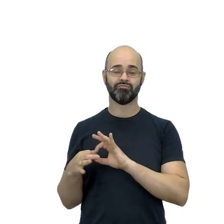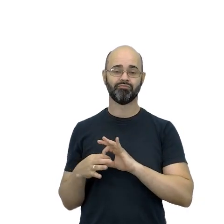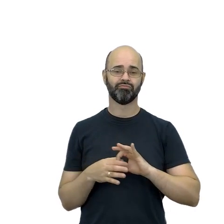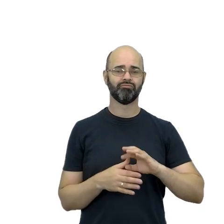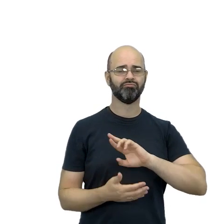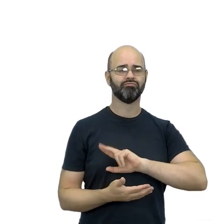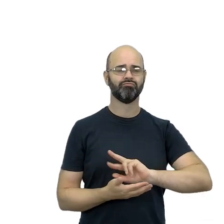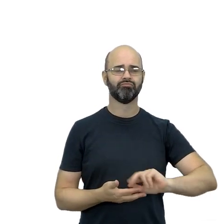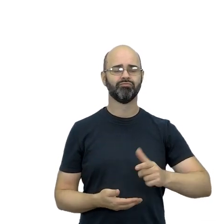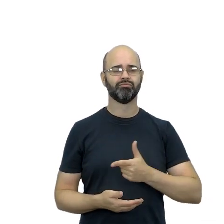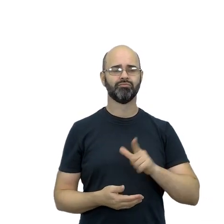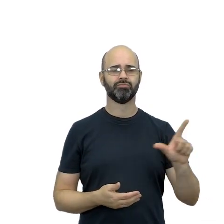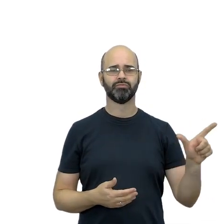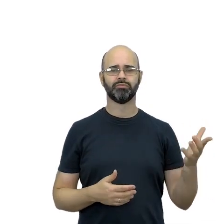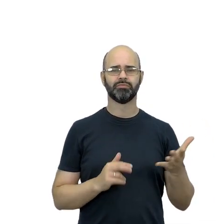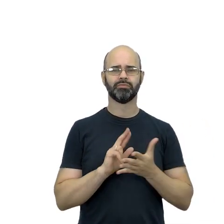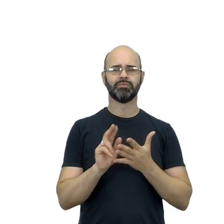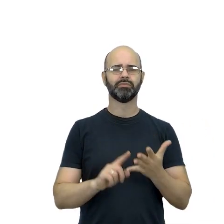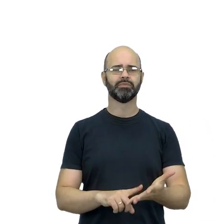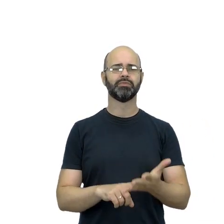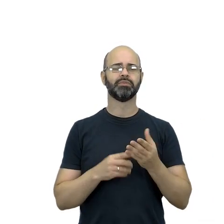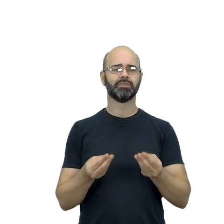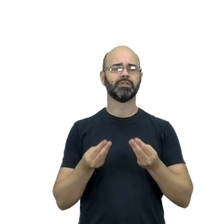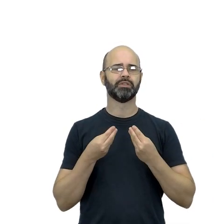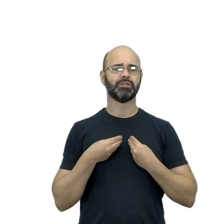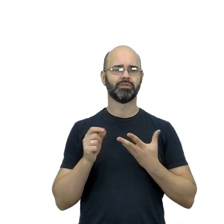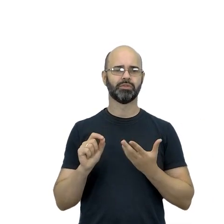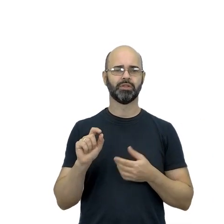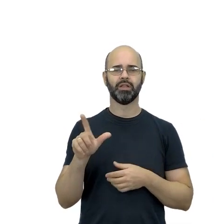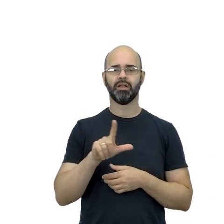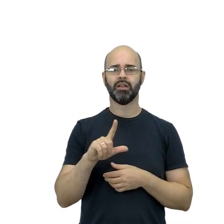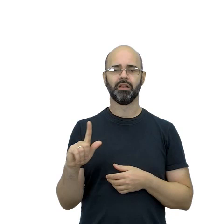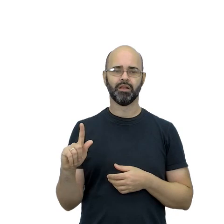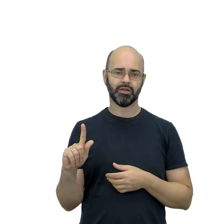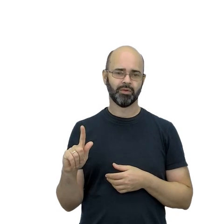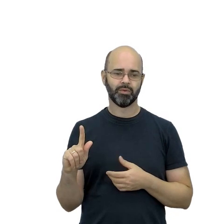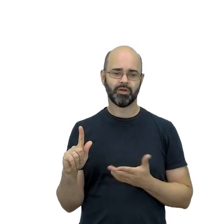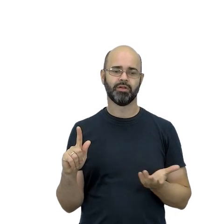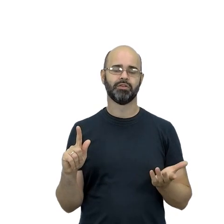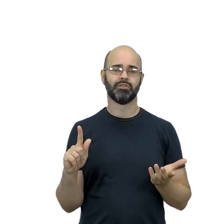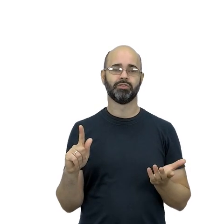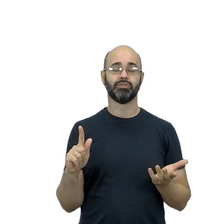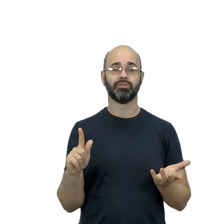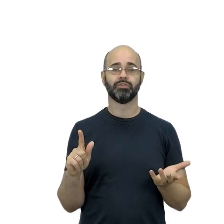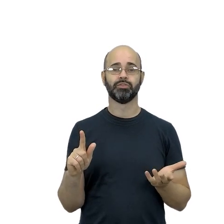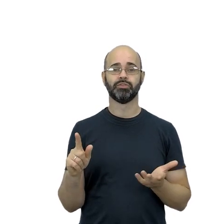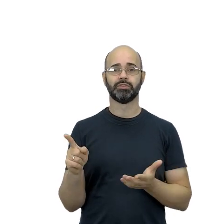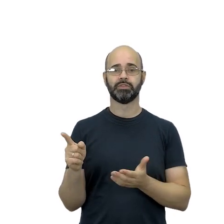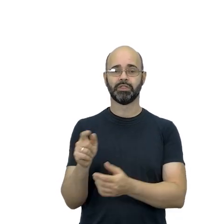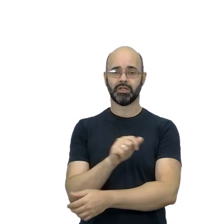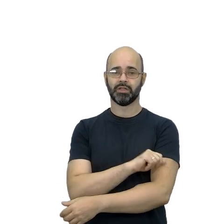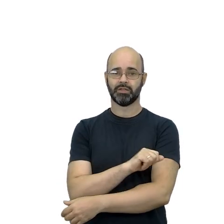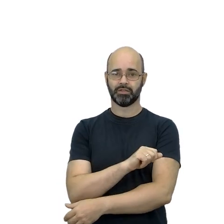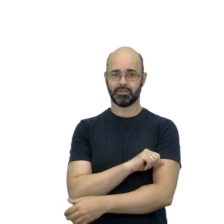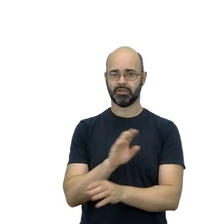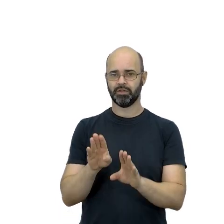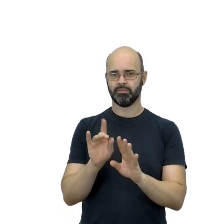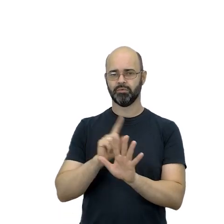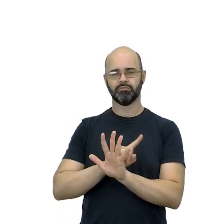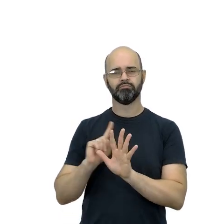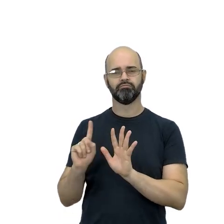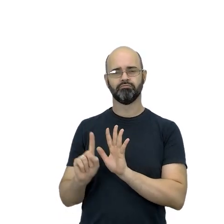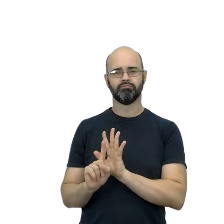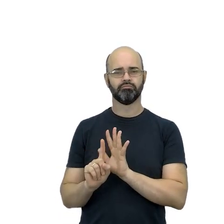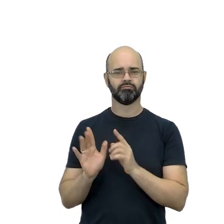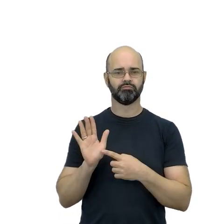quantos elementos ele nos traz, né, Márcia, para lidar com a linguagem, para colocar os nossos estudantes nessa posição mesmo de protagonista